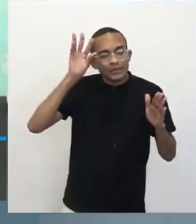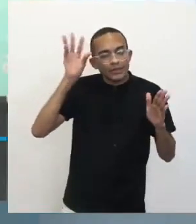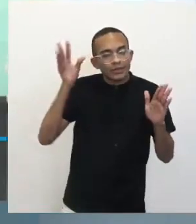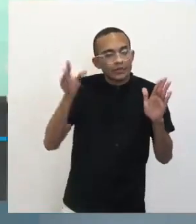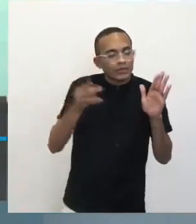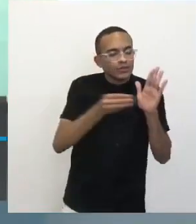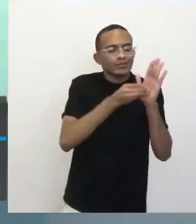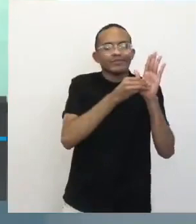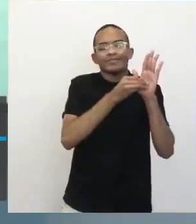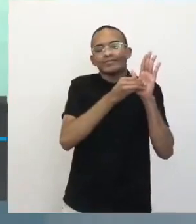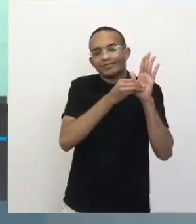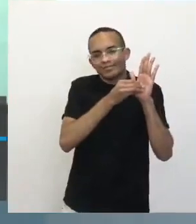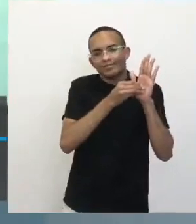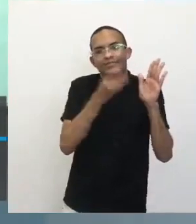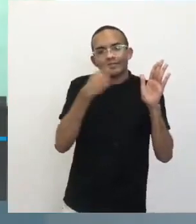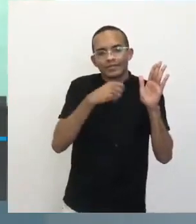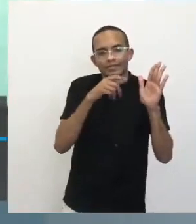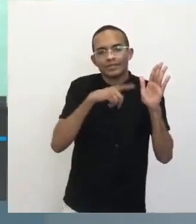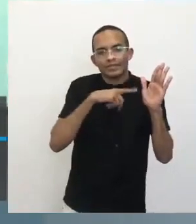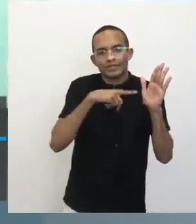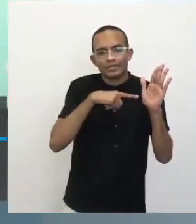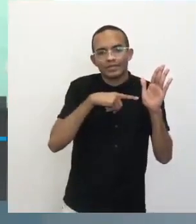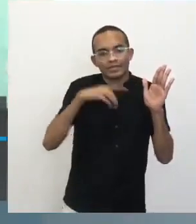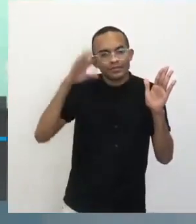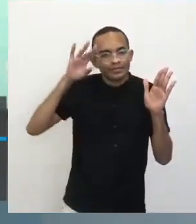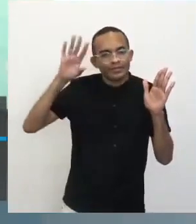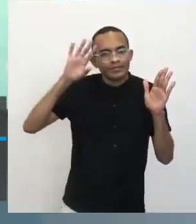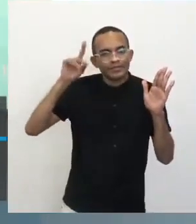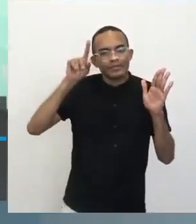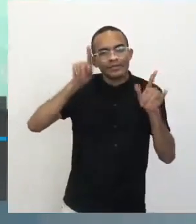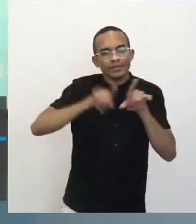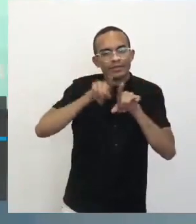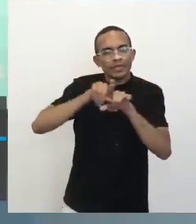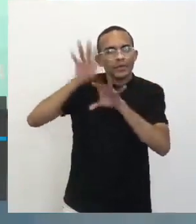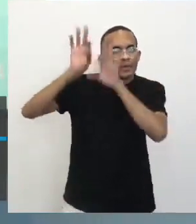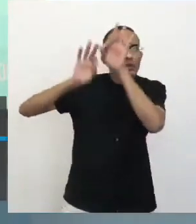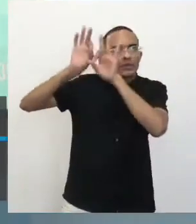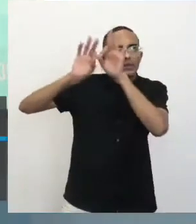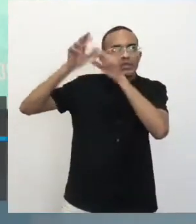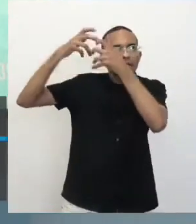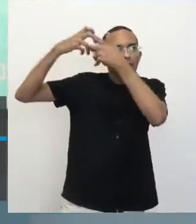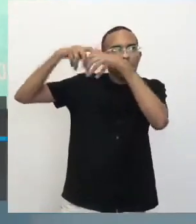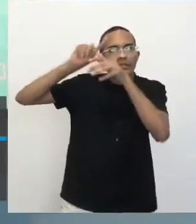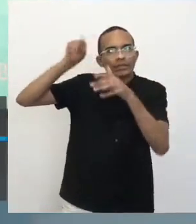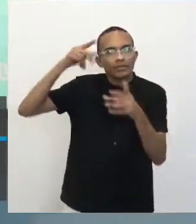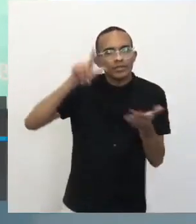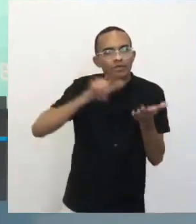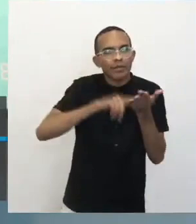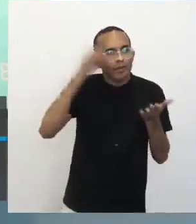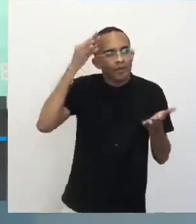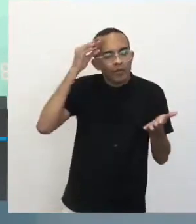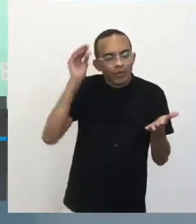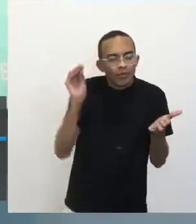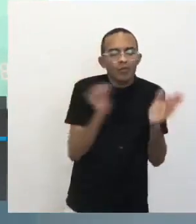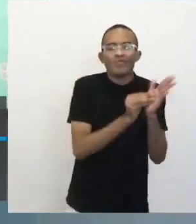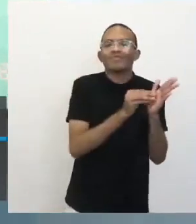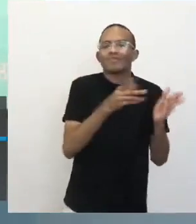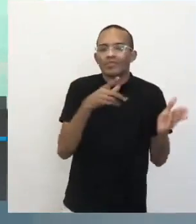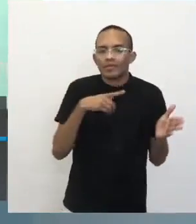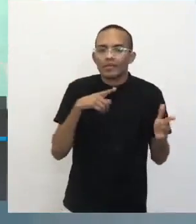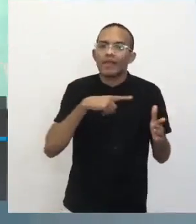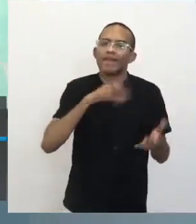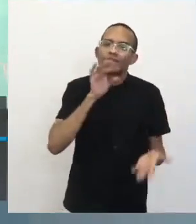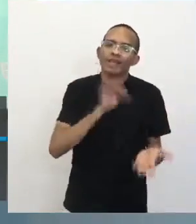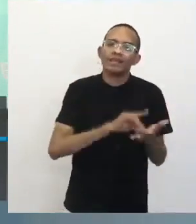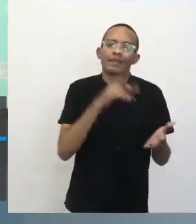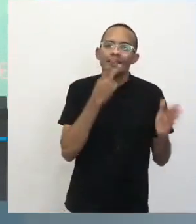é melhor você ter esse campo das ideias, você dá um jeito de organizar ele para depois passar ele para o papel. Yes. E aí você vai ter